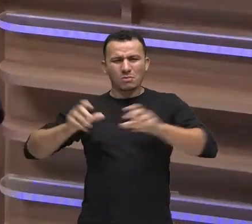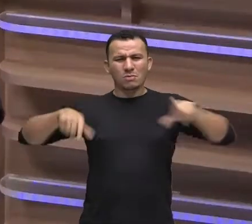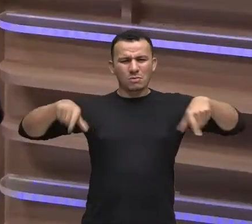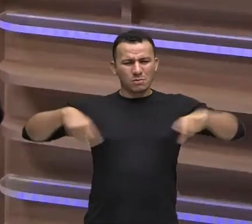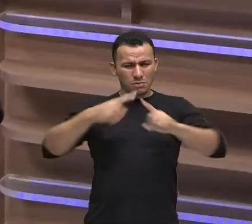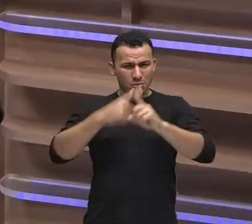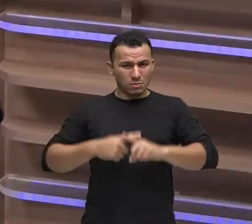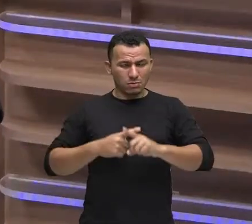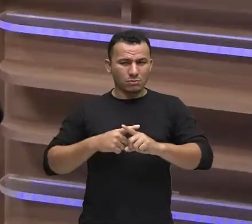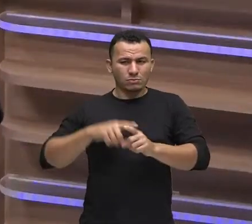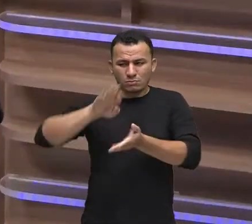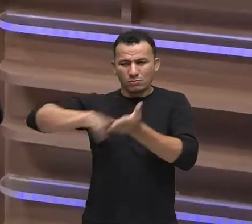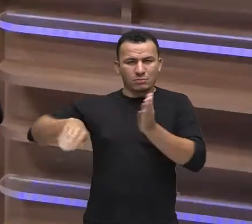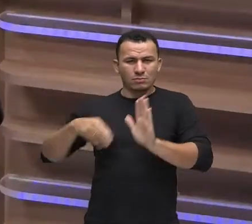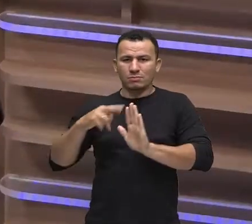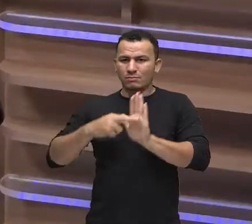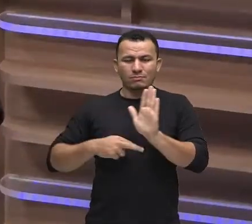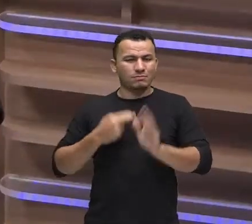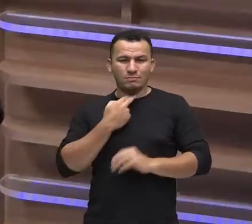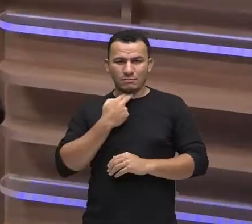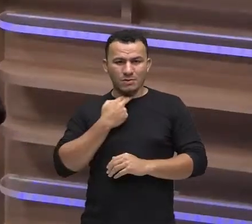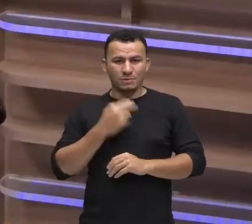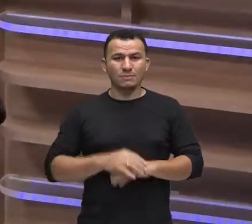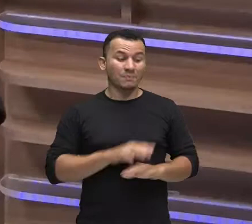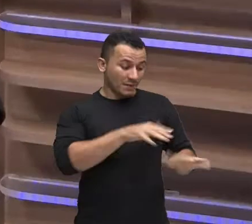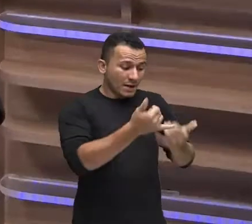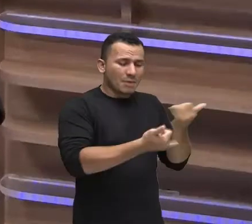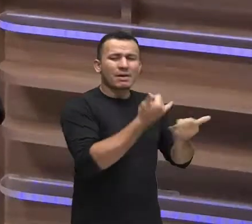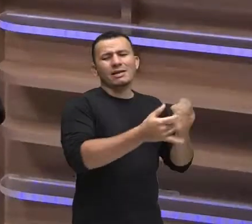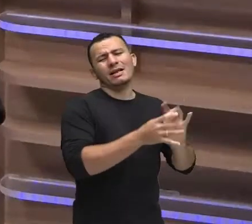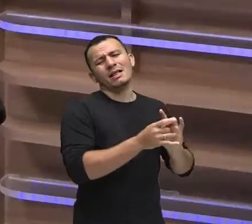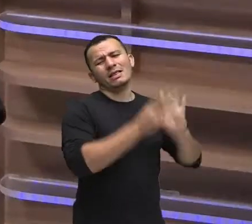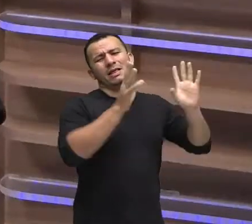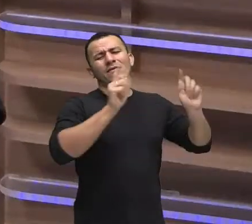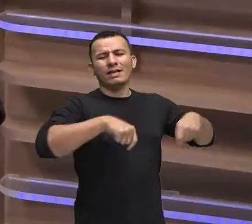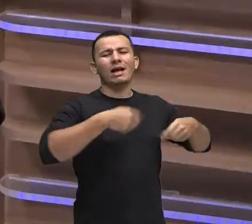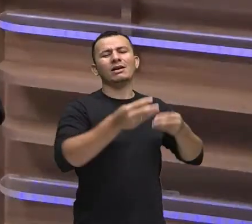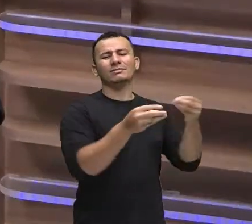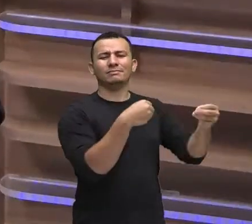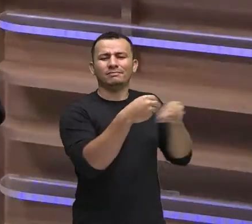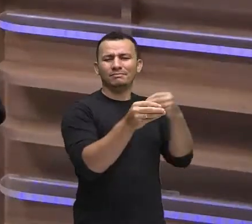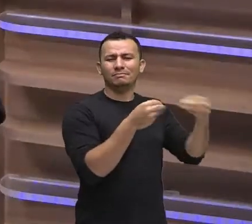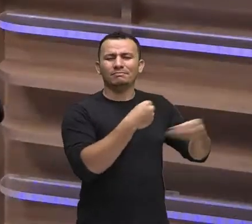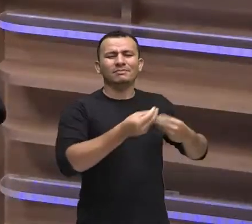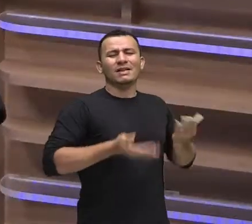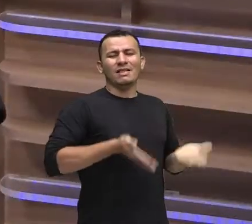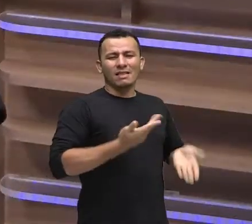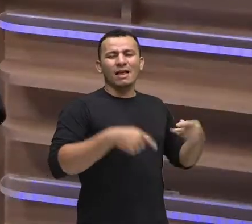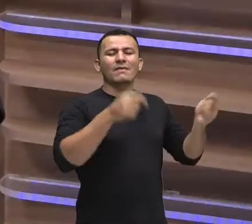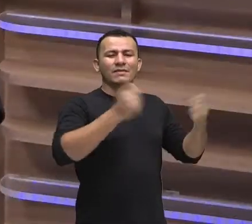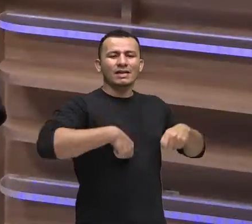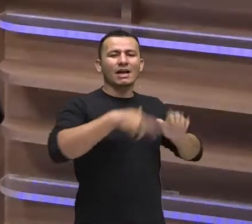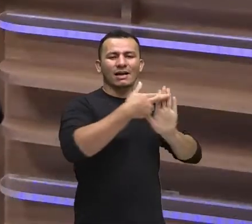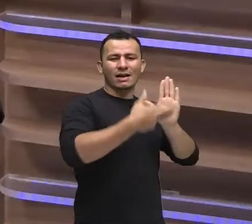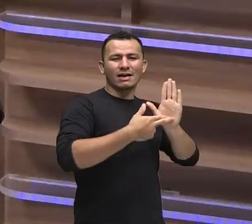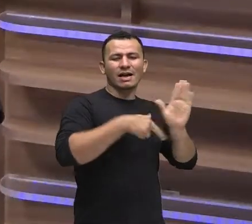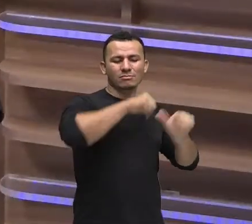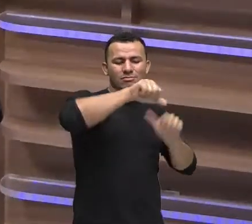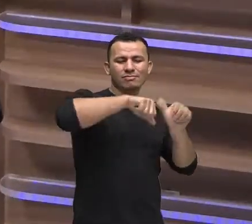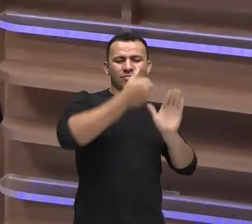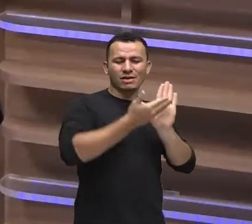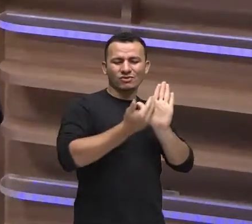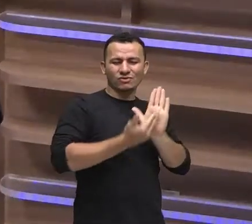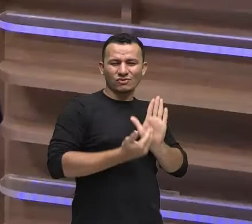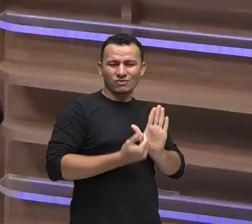brincadeira, nós temos mais liberdade, mais flexibilidade. Eu tenho como editar as regras